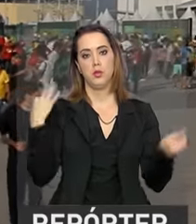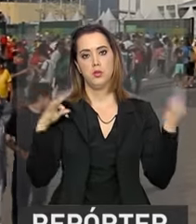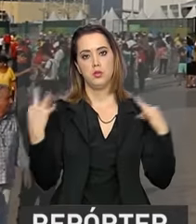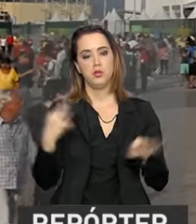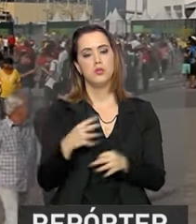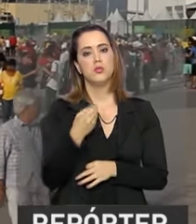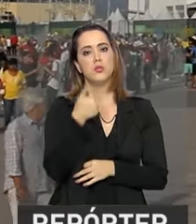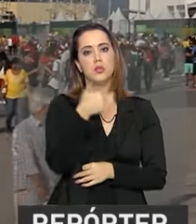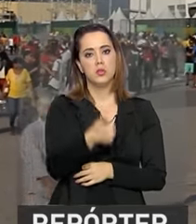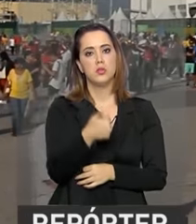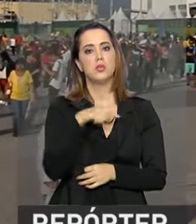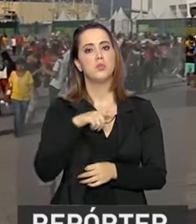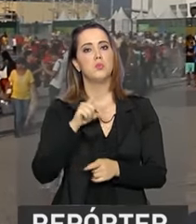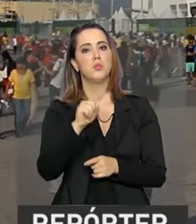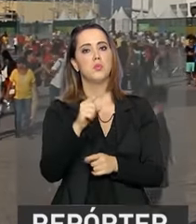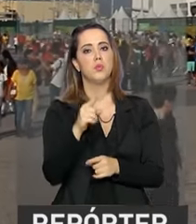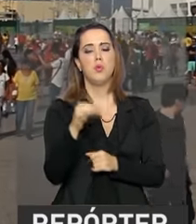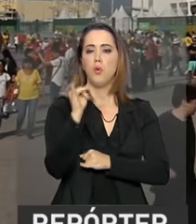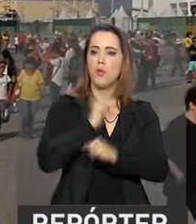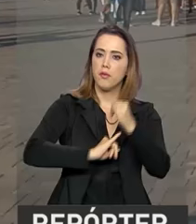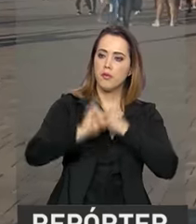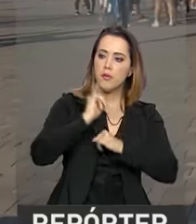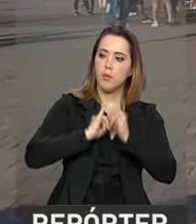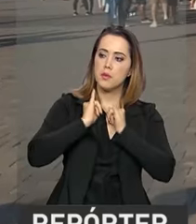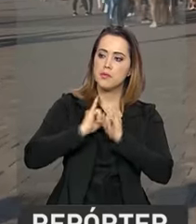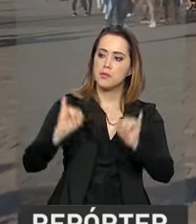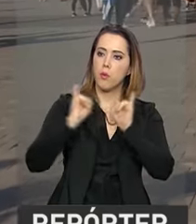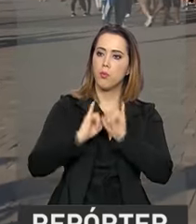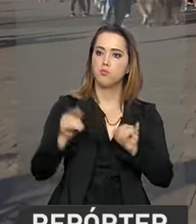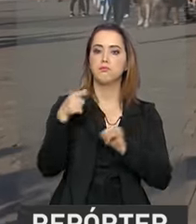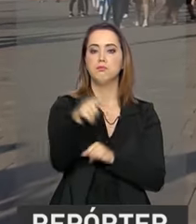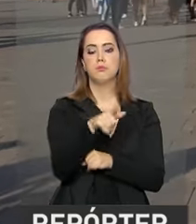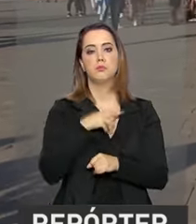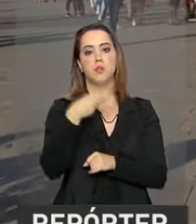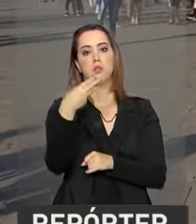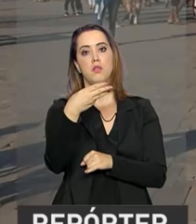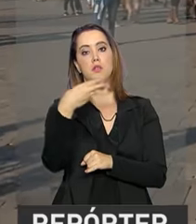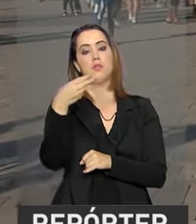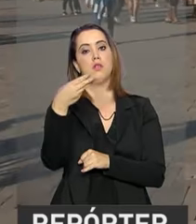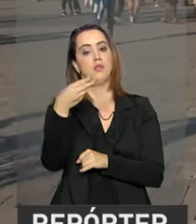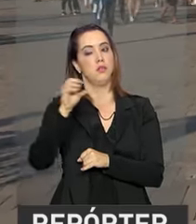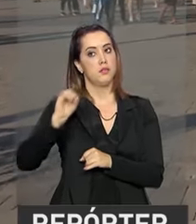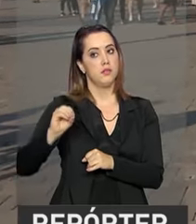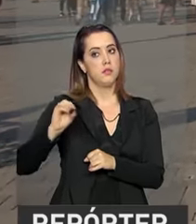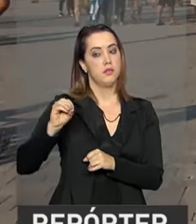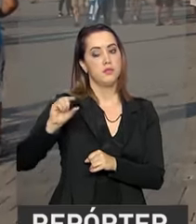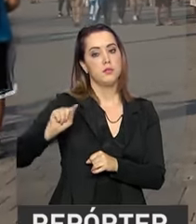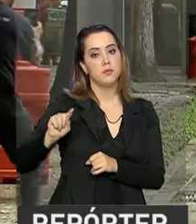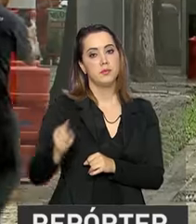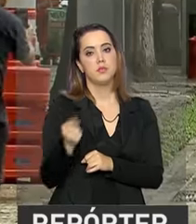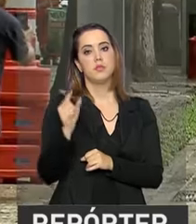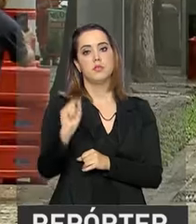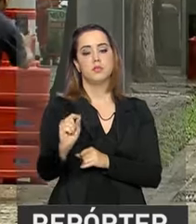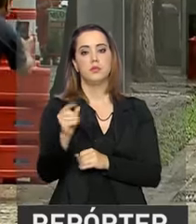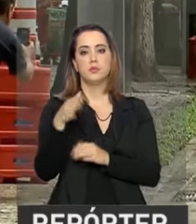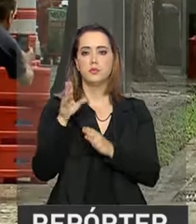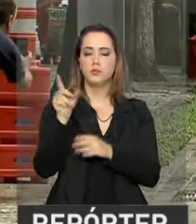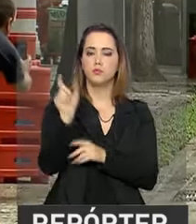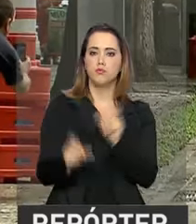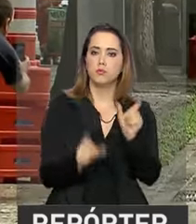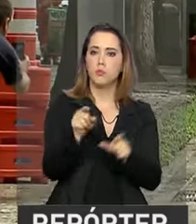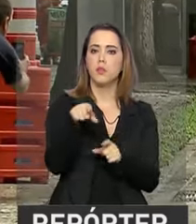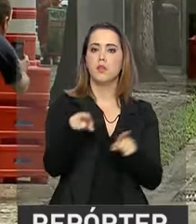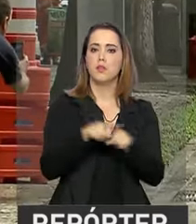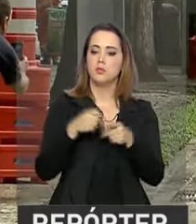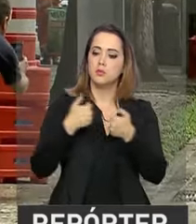positivos os pontos de informação turística que fizeram 300.000 atendimentos durante os jogos e o sistema de